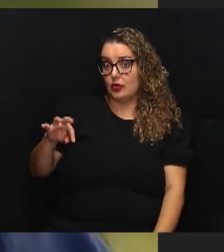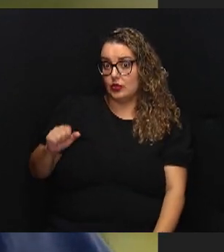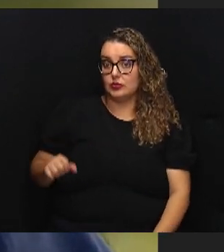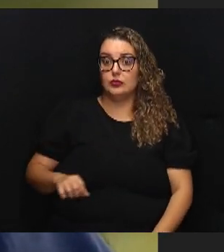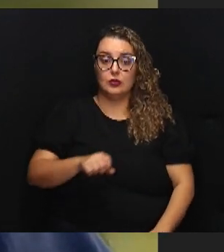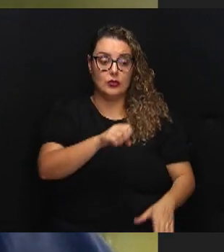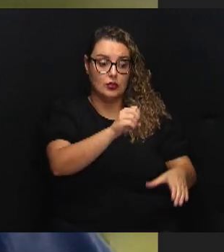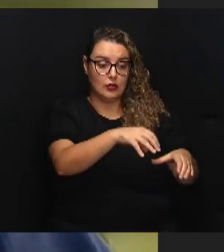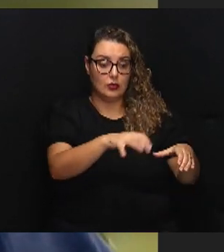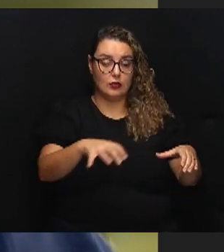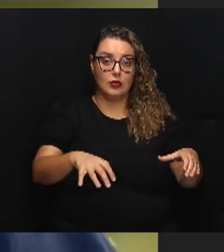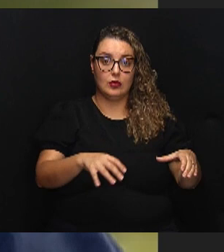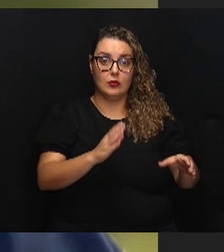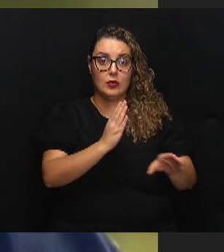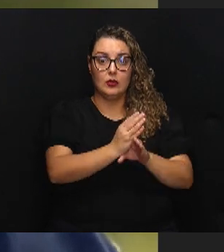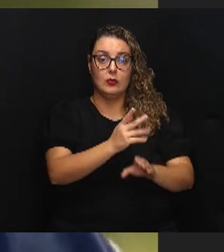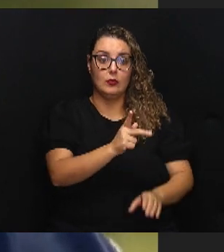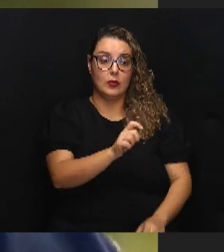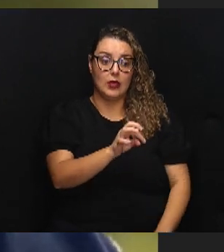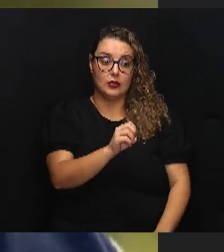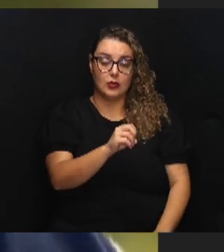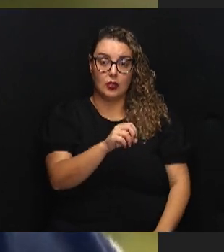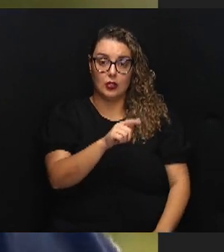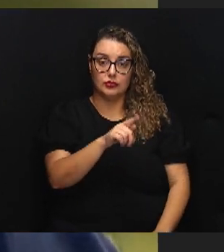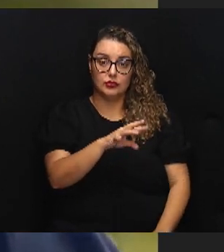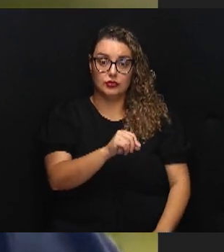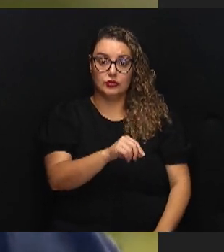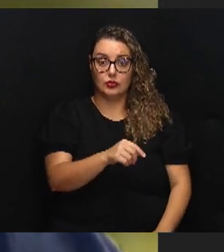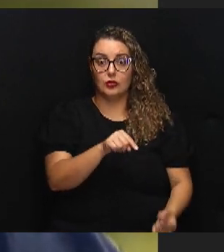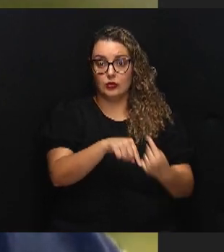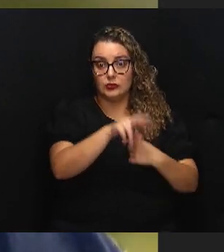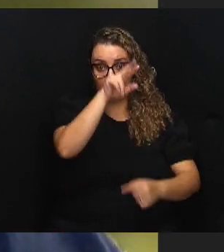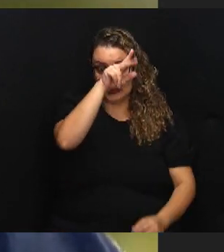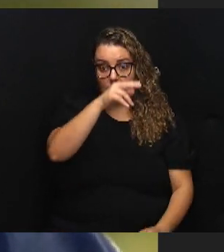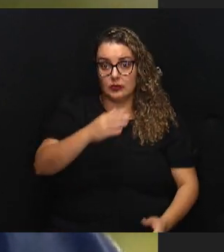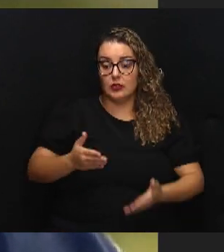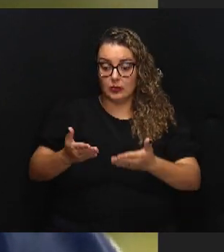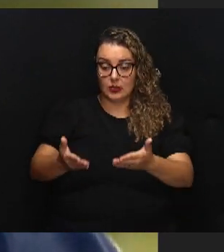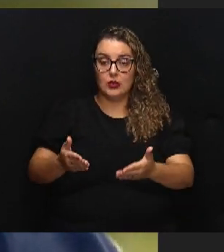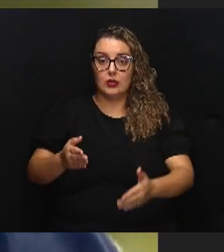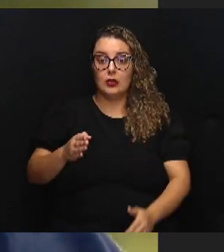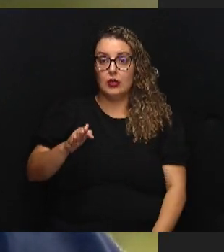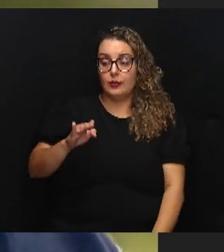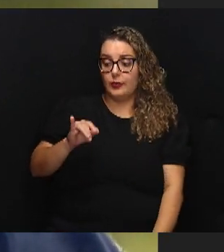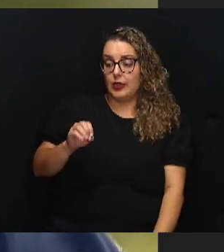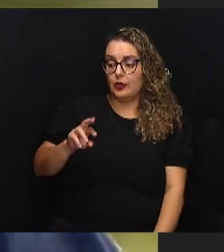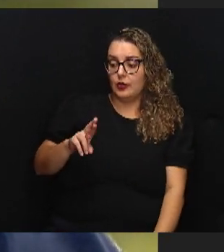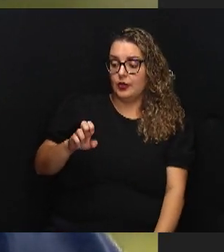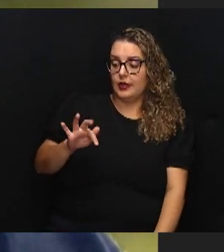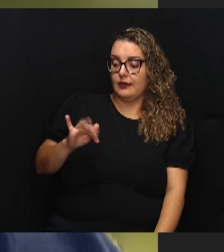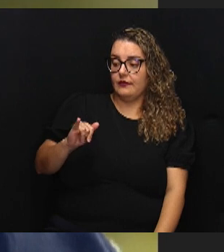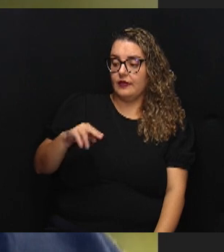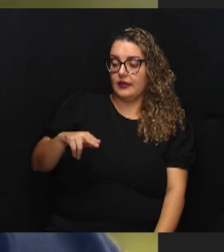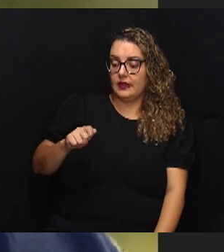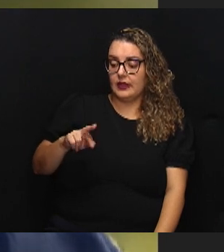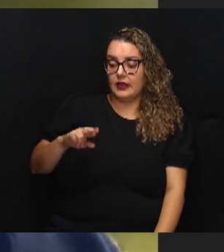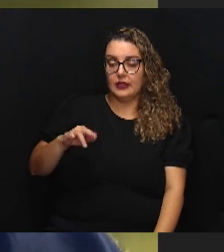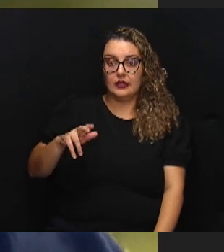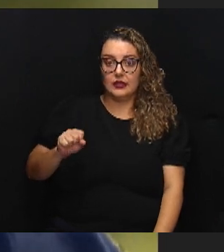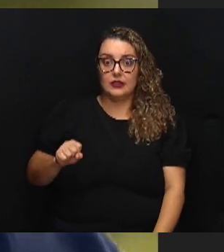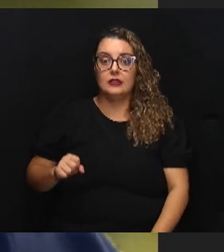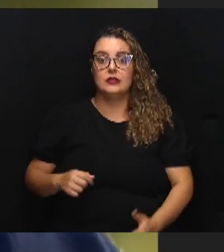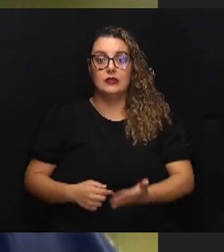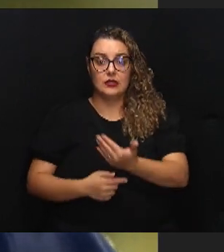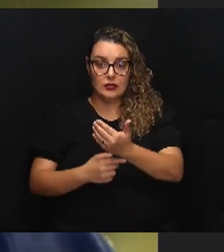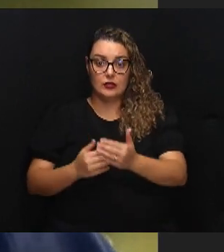a um patógeno, a um inseto, e o caso que nós trouxemos aqui, que é para aplicação de biorefinarias em tecnologias